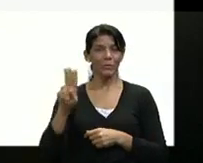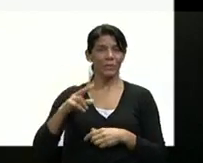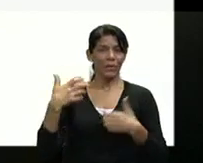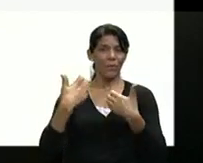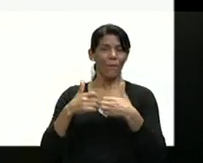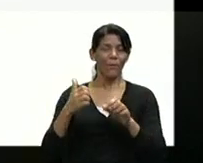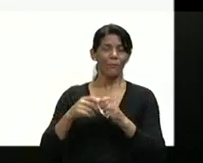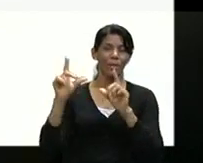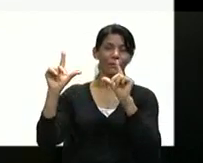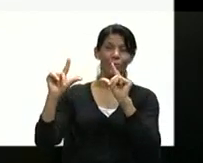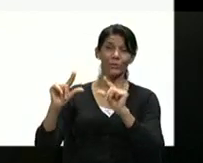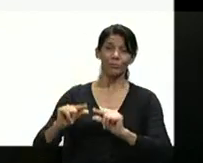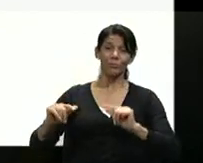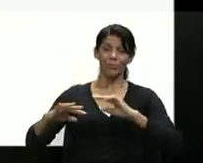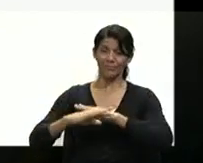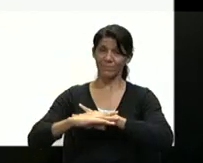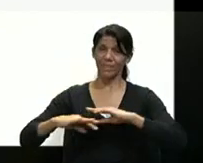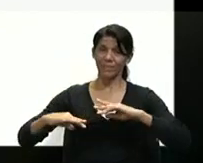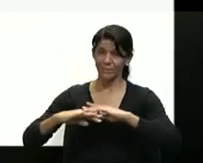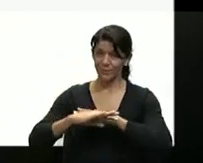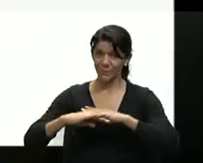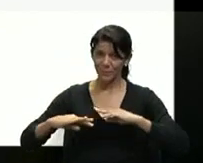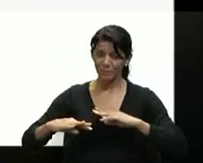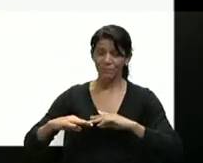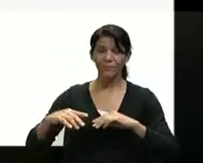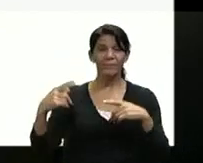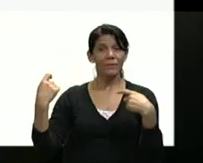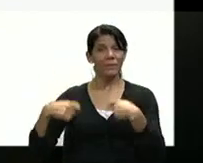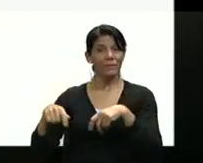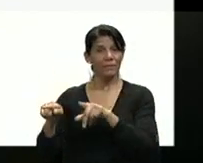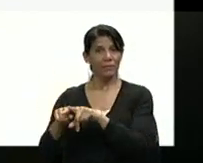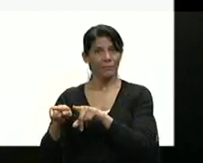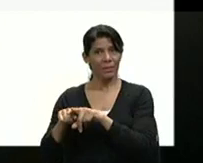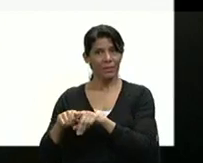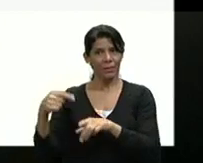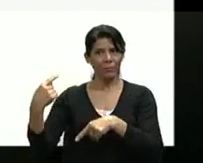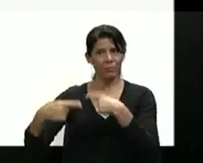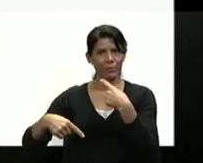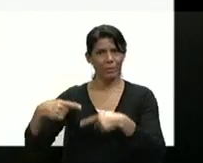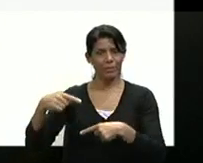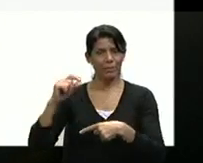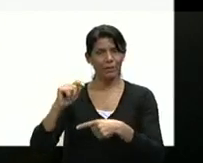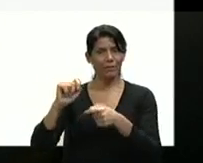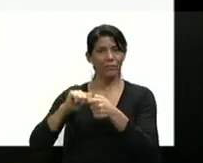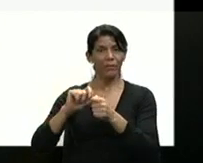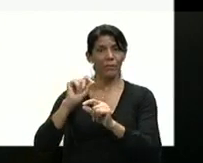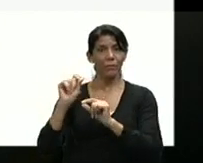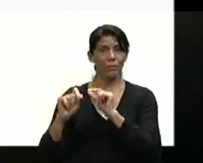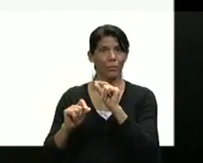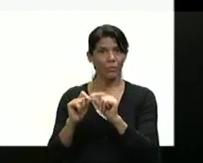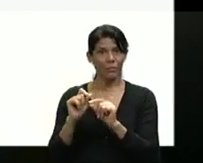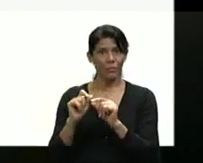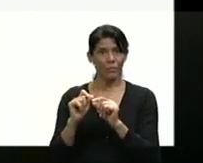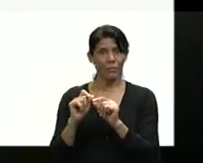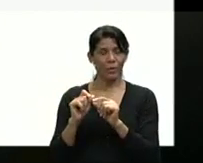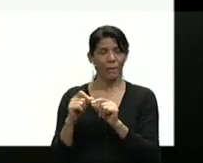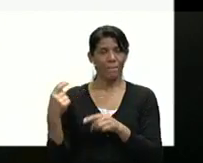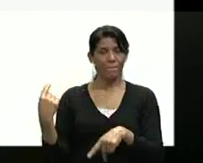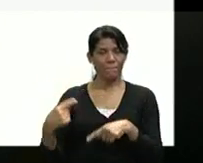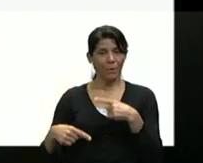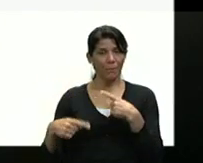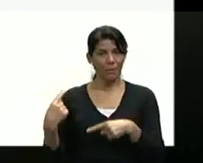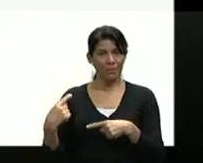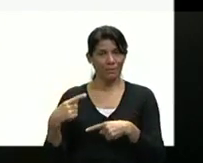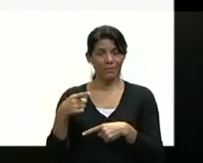ou desafogar o trânsito. Nós precisamos de políticas que façam com que a